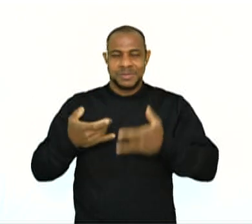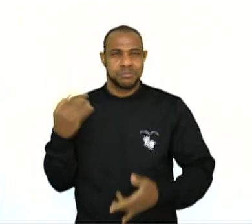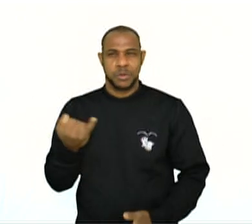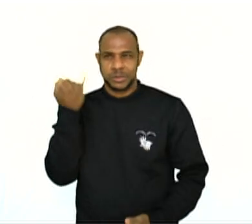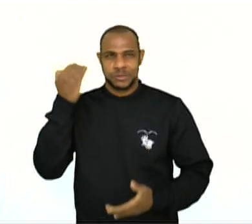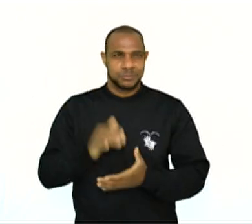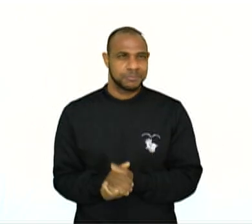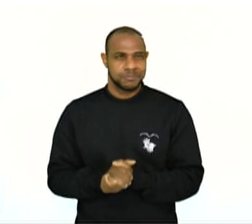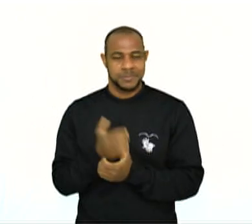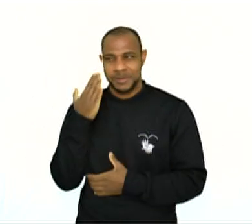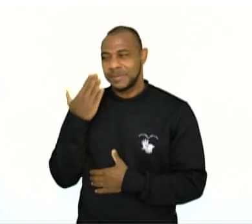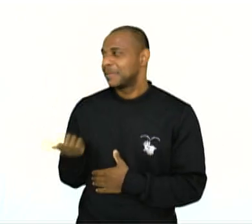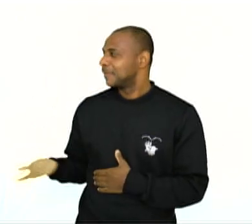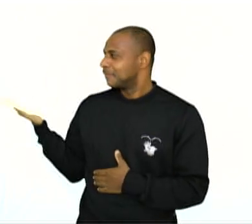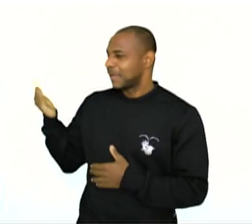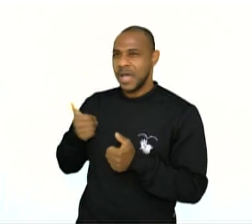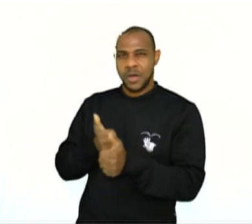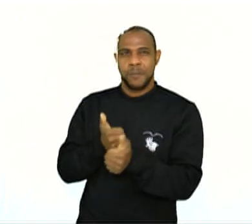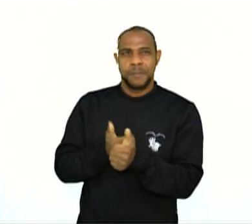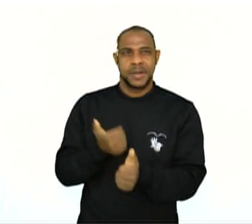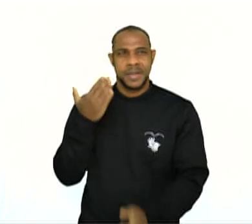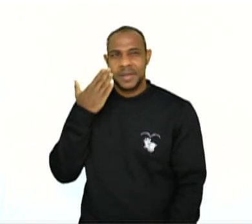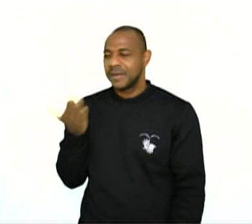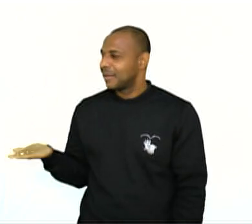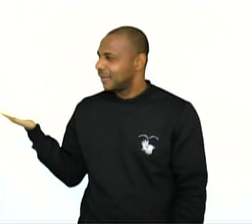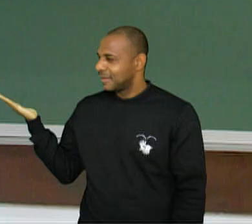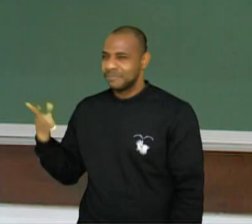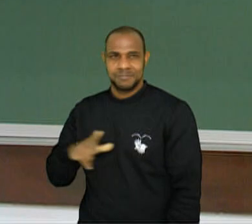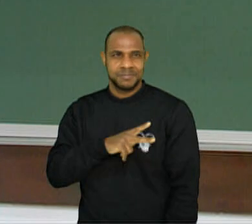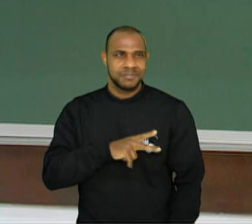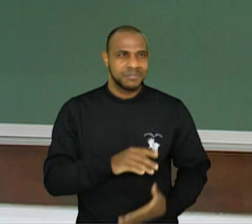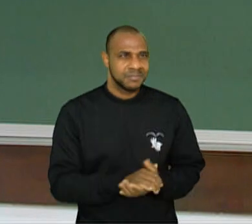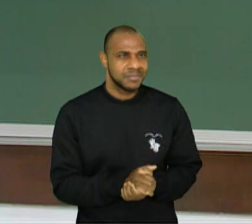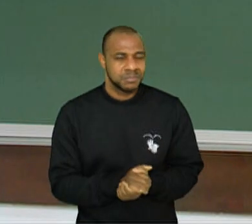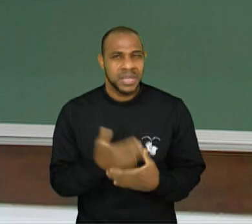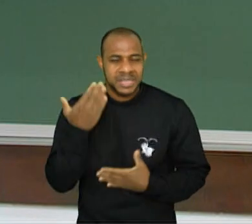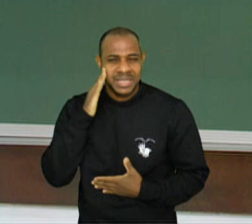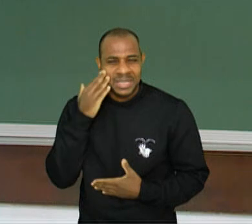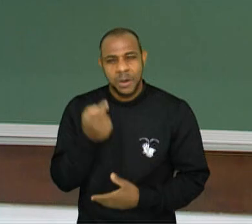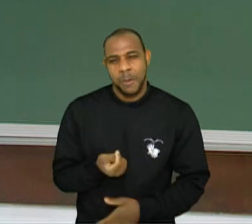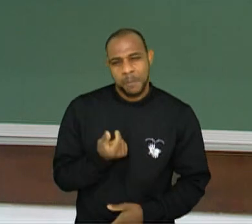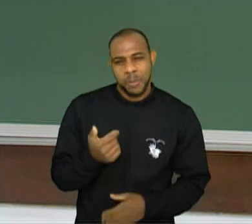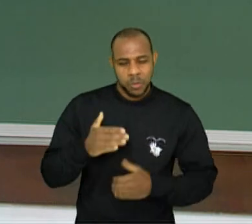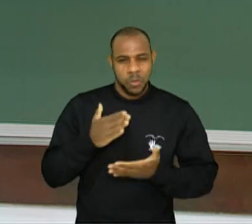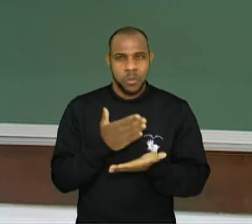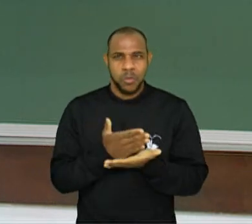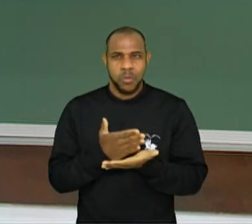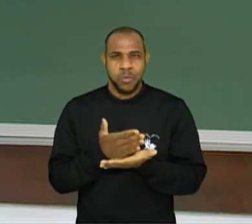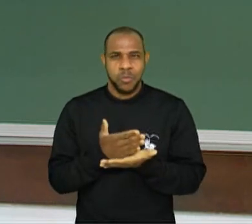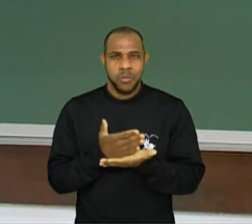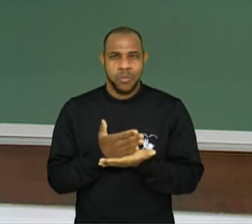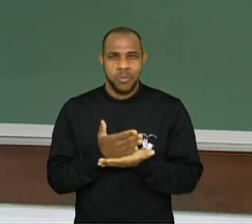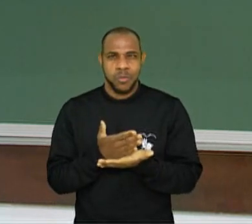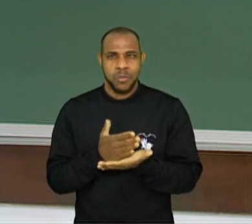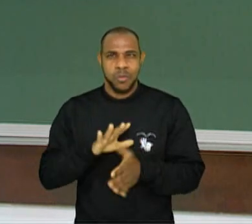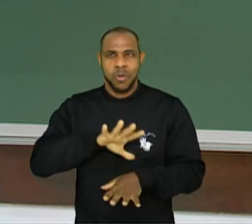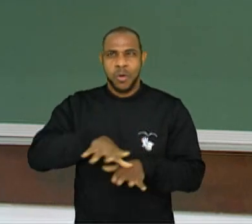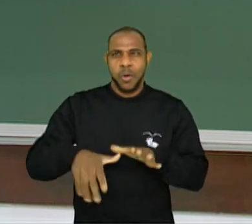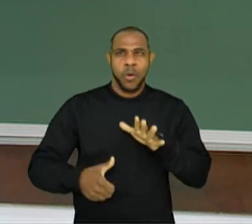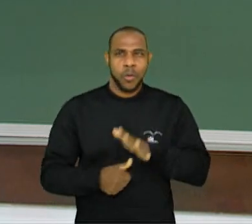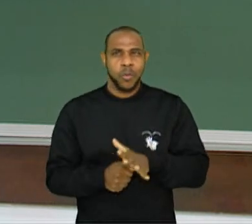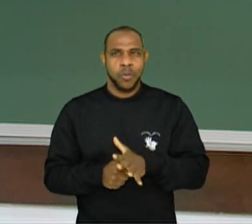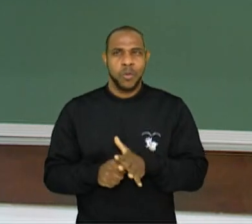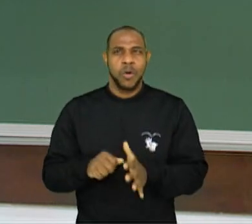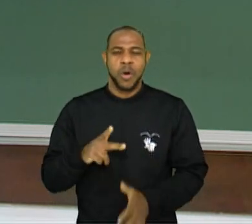base. Acompanhe aqui comigo uma questão em particular. Para entendermos o golpe militar de 64 e aquilo